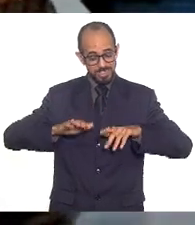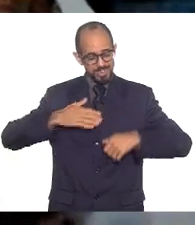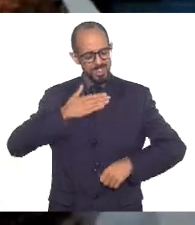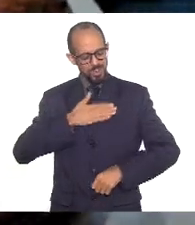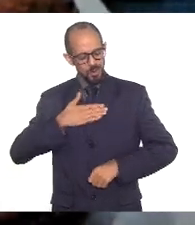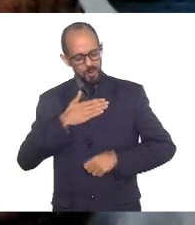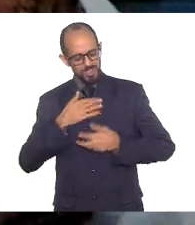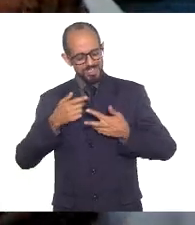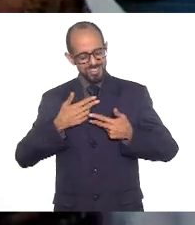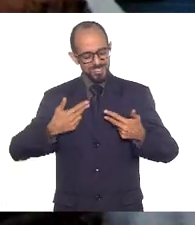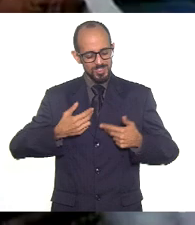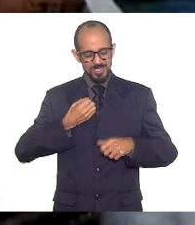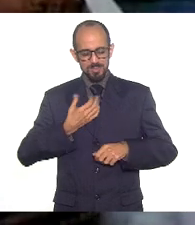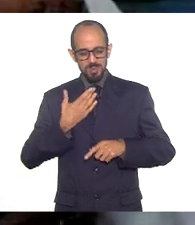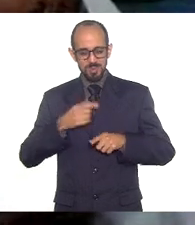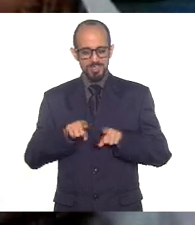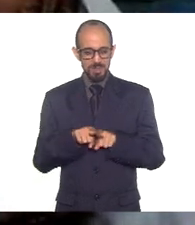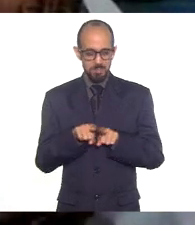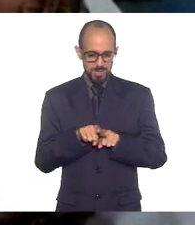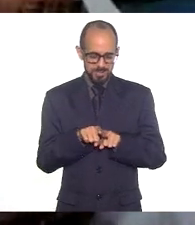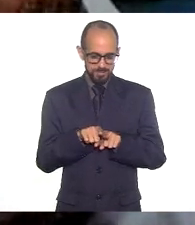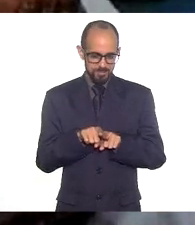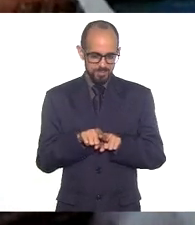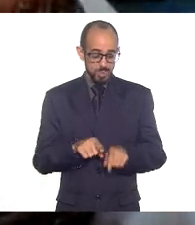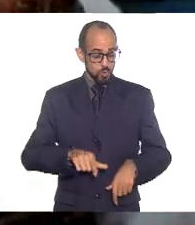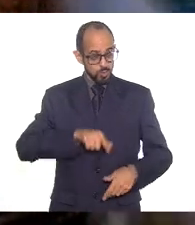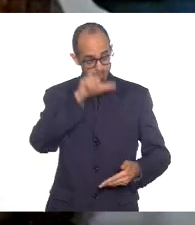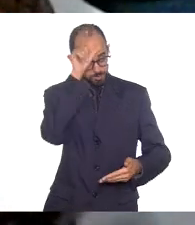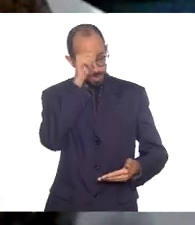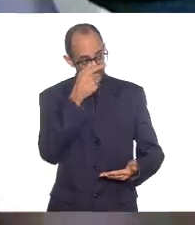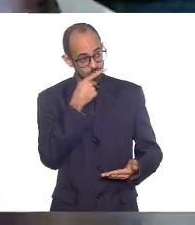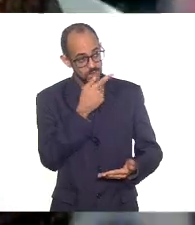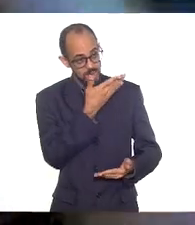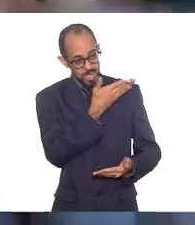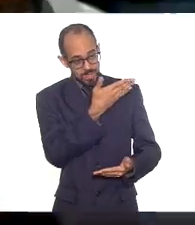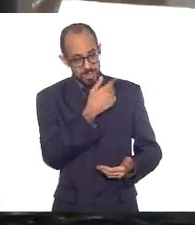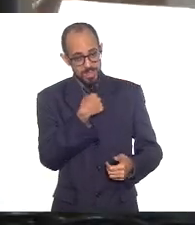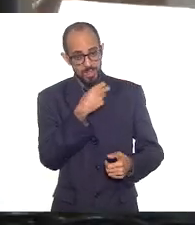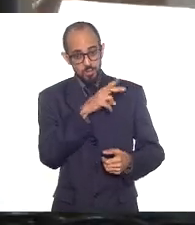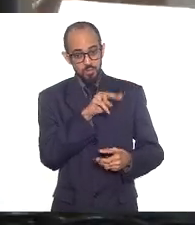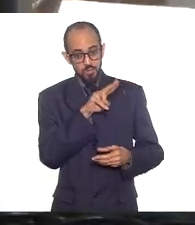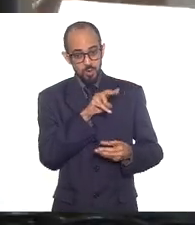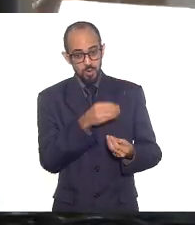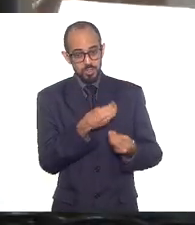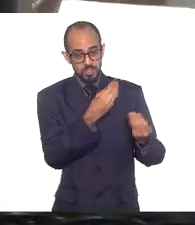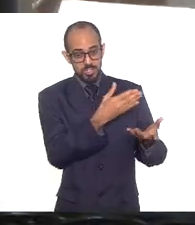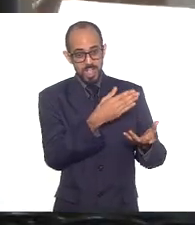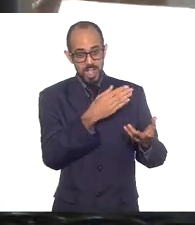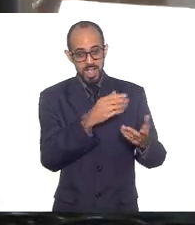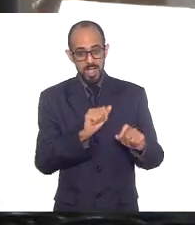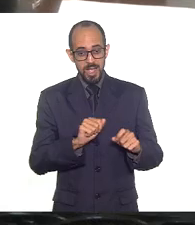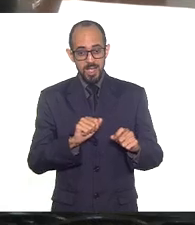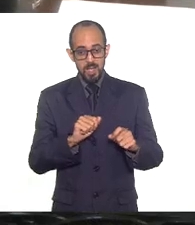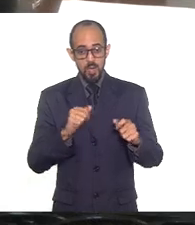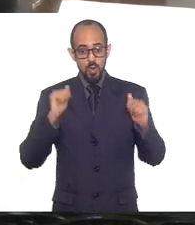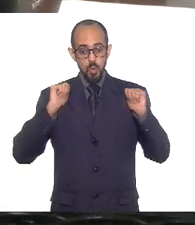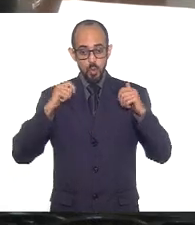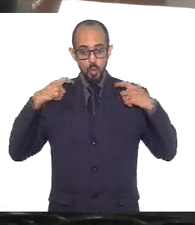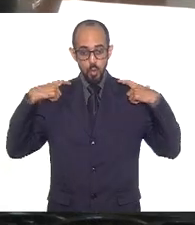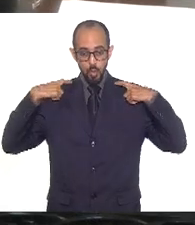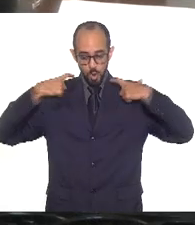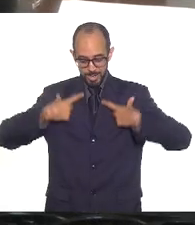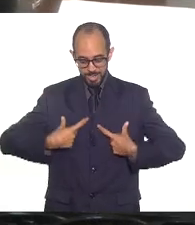curte as boas coisas da vida dos Paula vou dizer uma coisa para você eu vou te dar um colete meu da minha coleção tem um